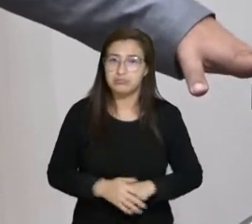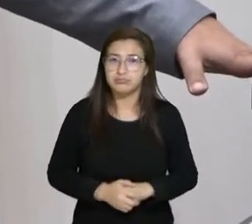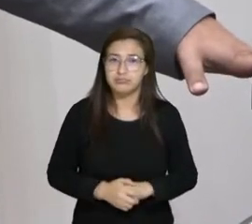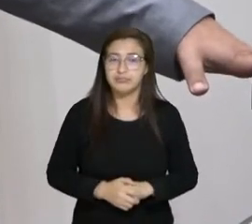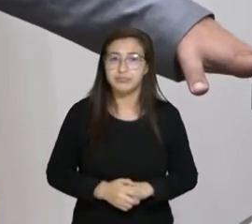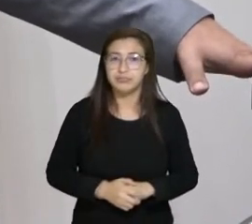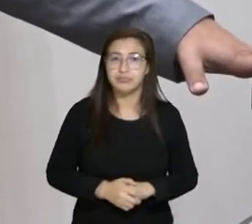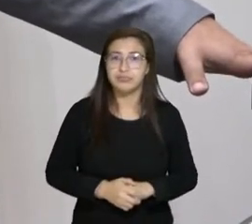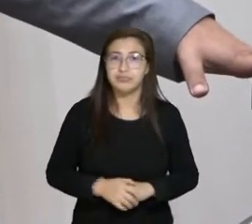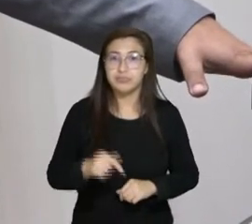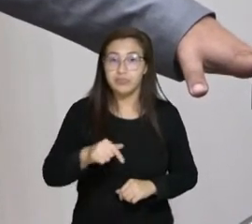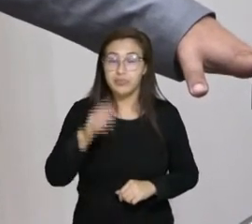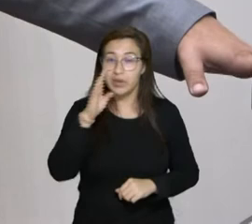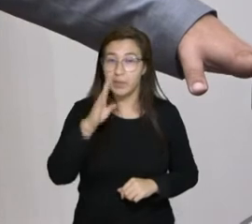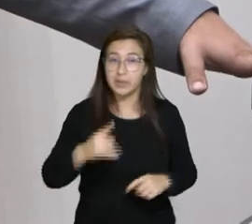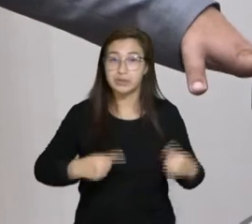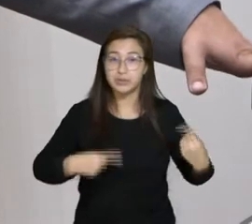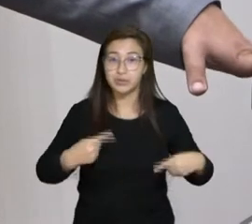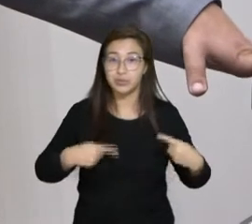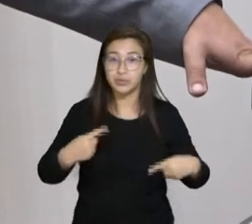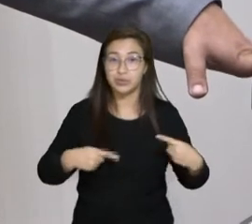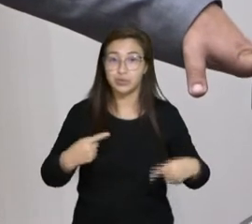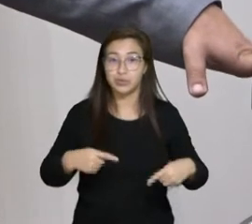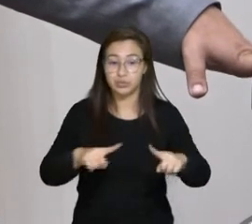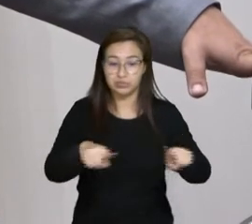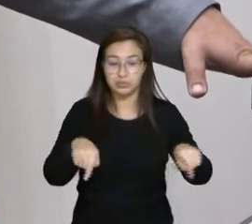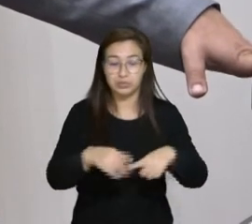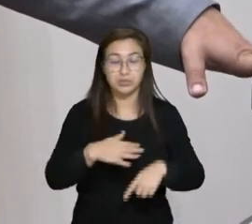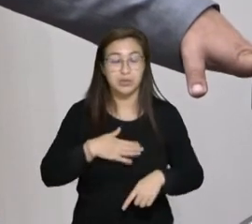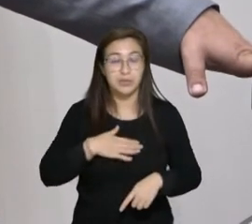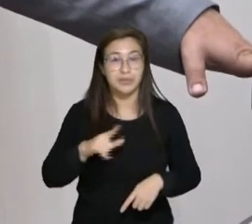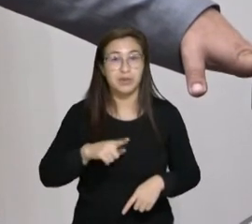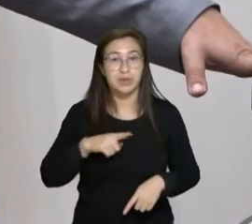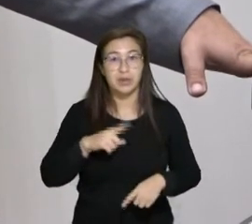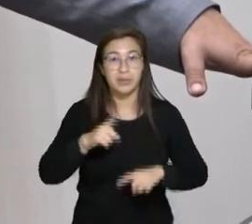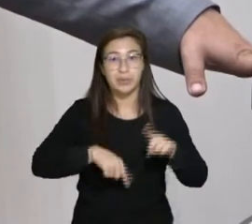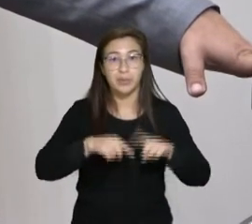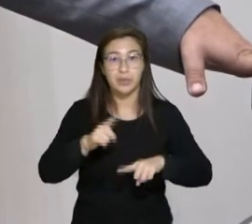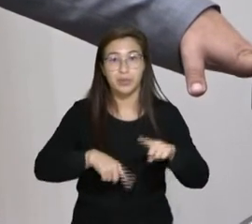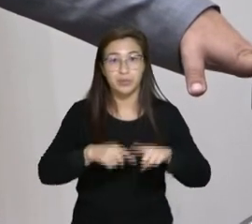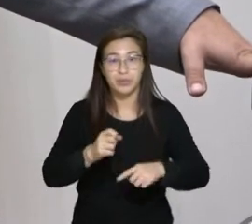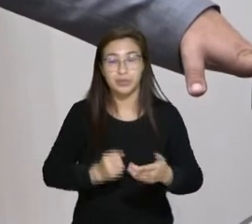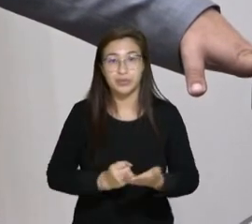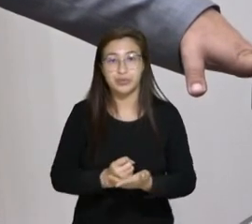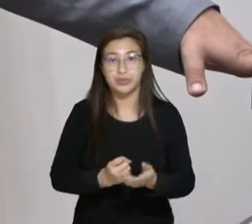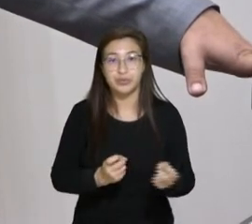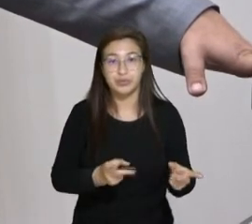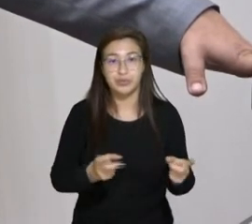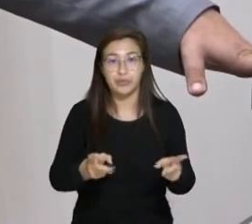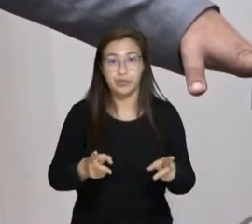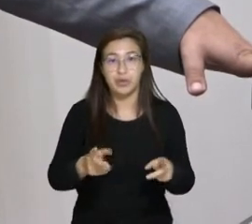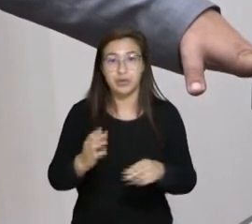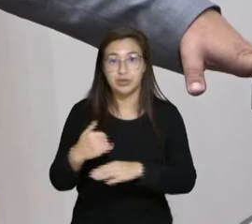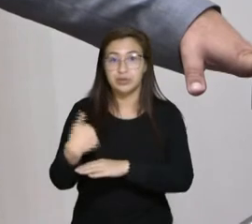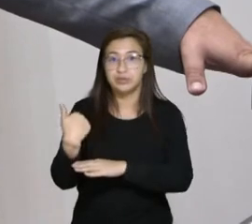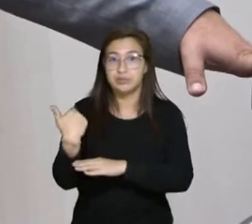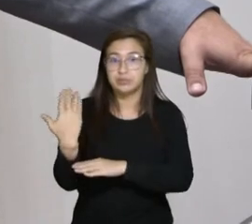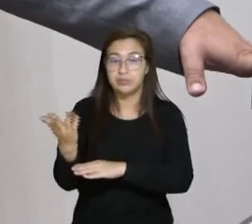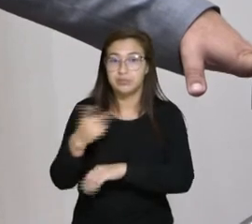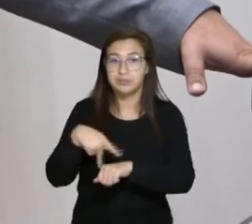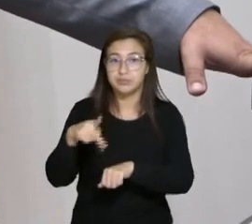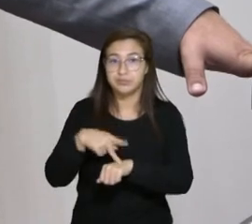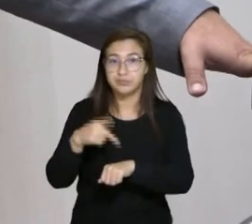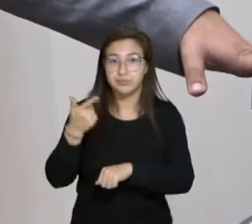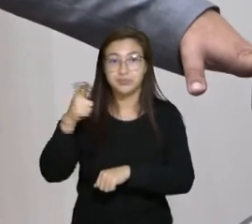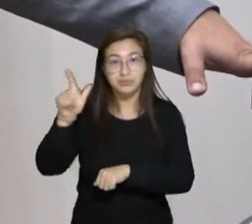o lucro Brasil nós estamos discutindo sobre isso agora a pouco do gabinete é aquele produto que é vendido mais é produzido fora do Brasil é vendido mais caro